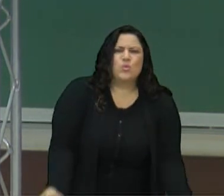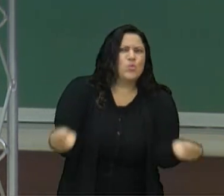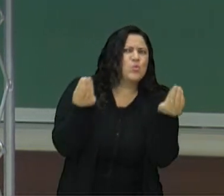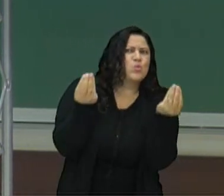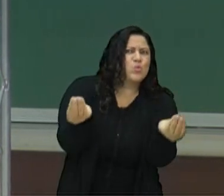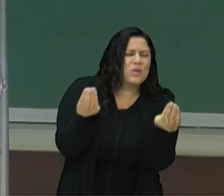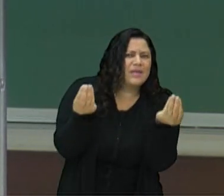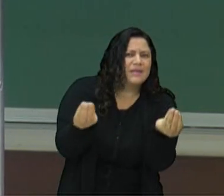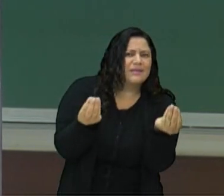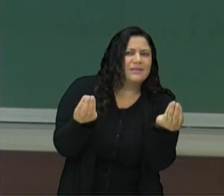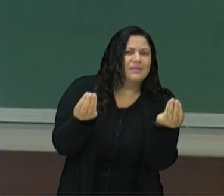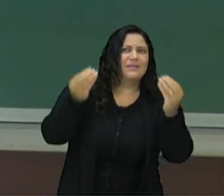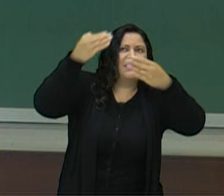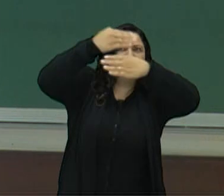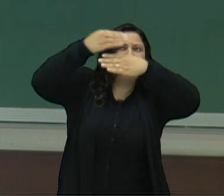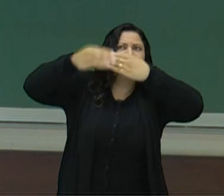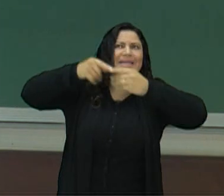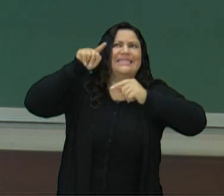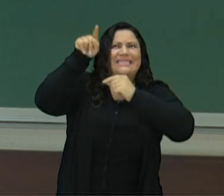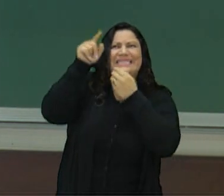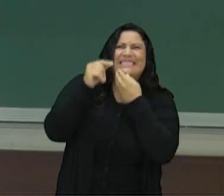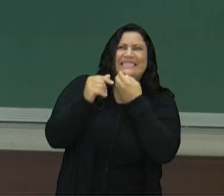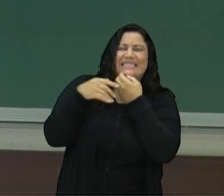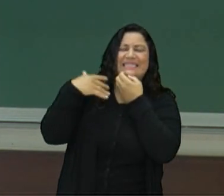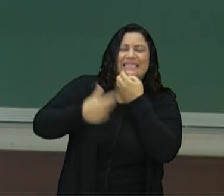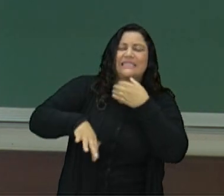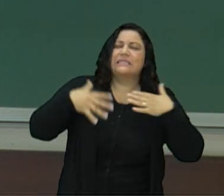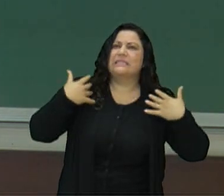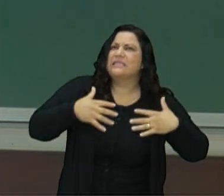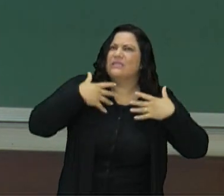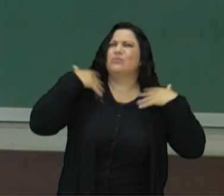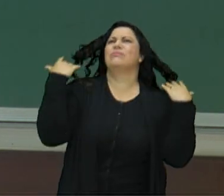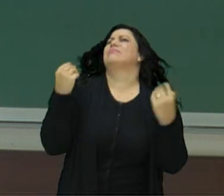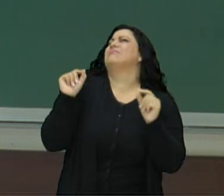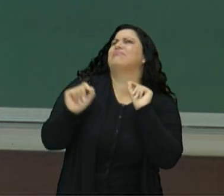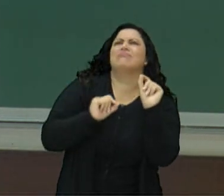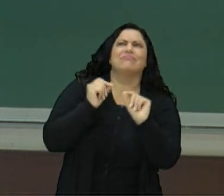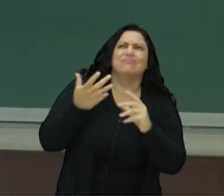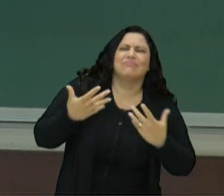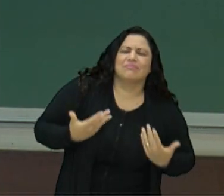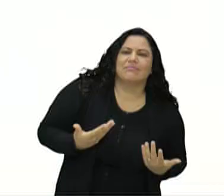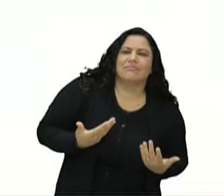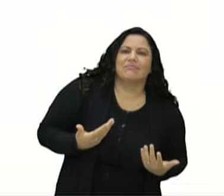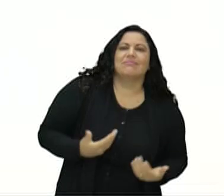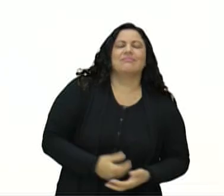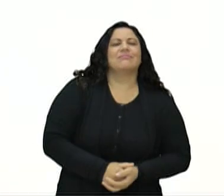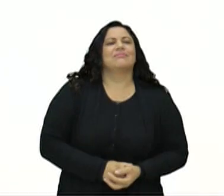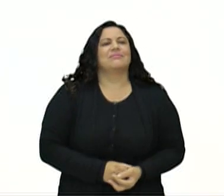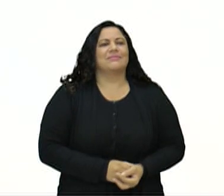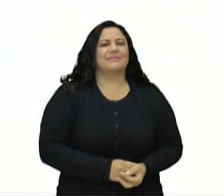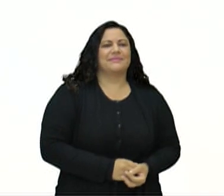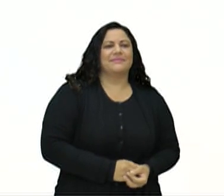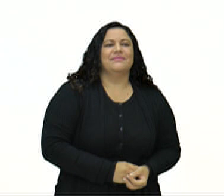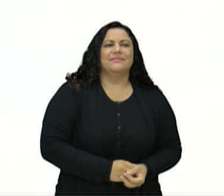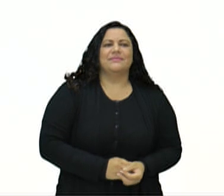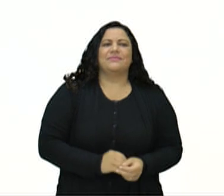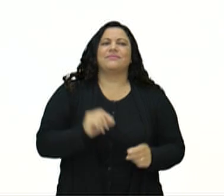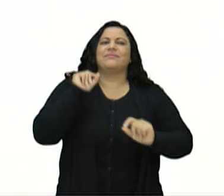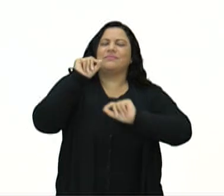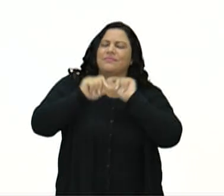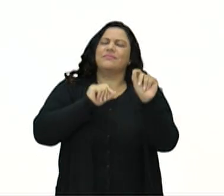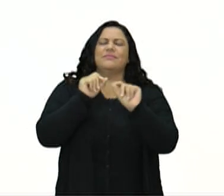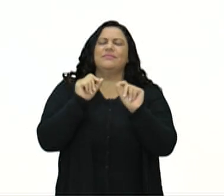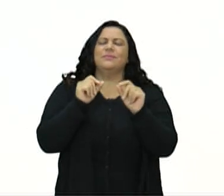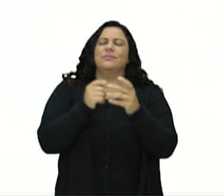tratou mal a gente dizendo que a gente tem que interpretar essa imagem ali, né? Você já vai ver, eu já interpreto com você. A denominação núcleo depende